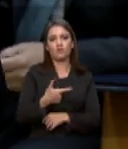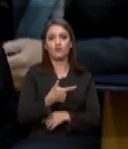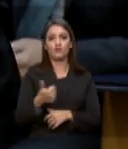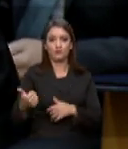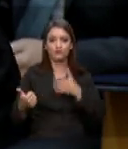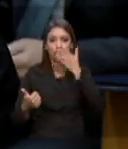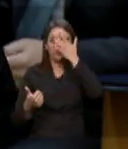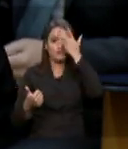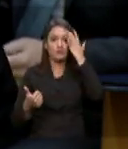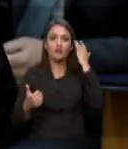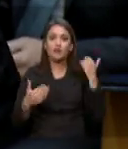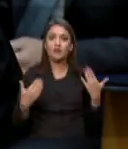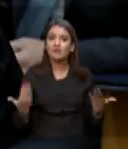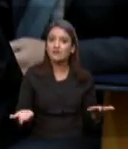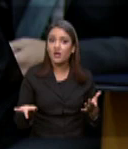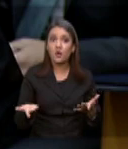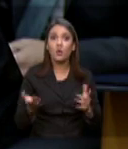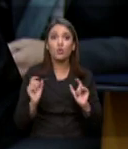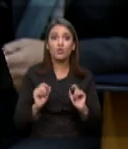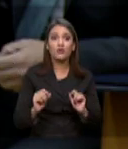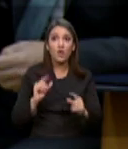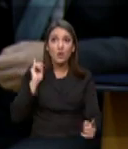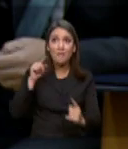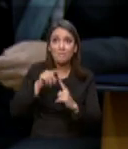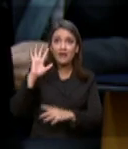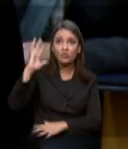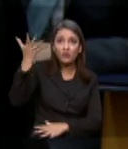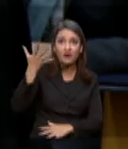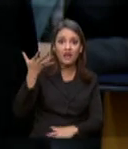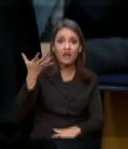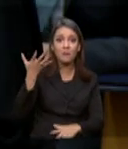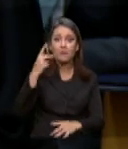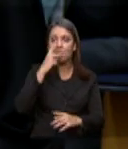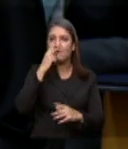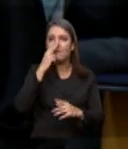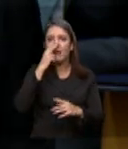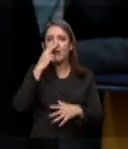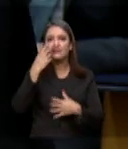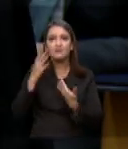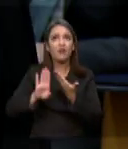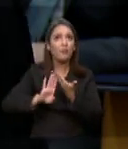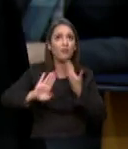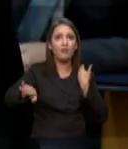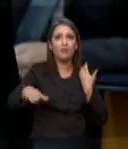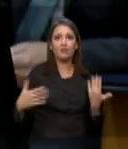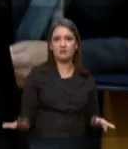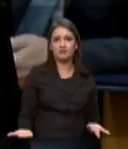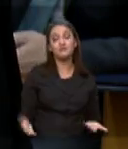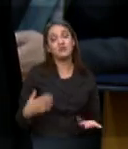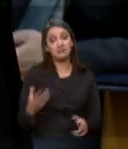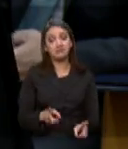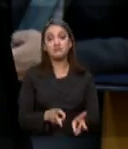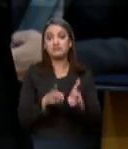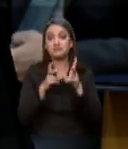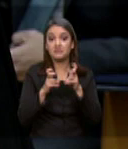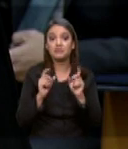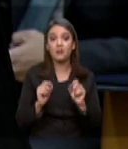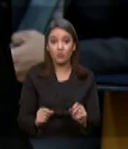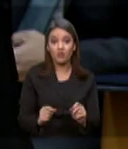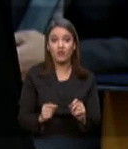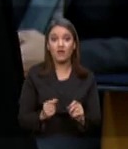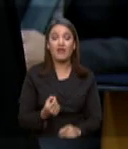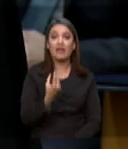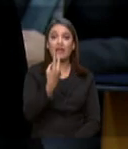nos distanciando da meta climática. Não estamos nos aproximando dela. E isto é visto com os